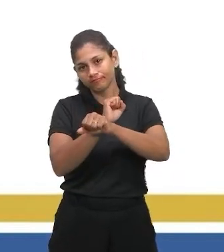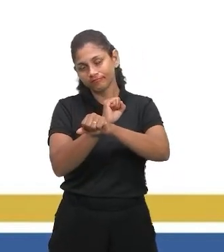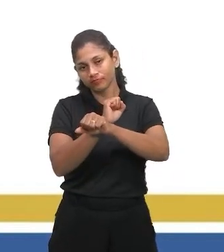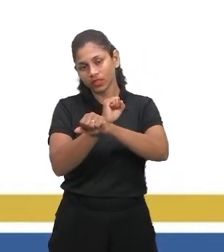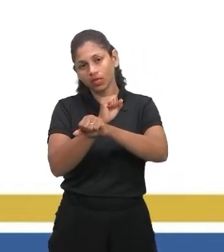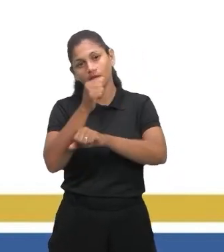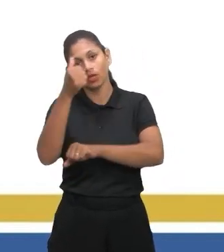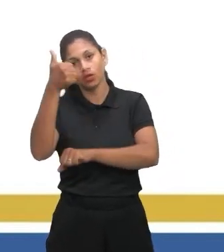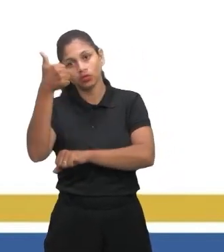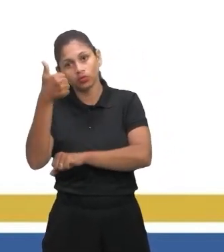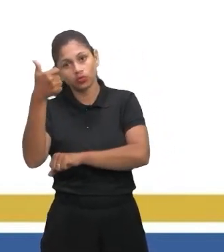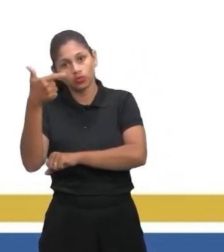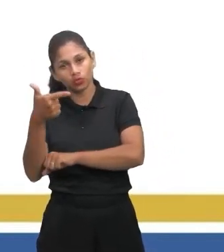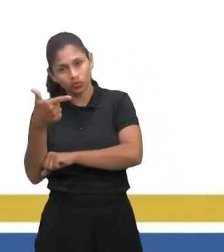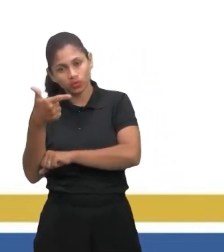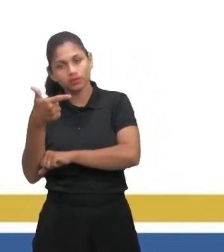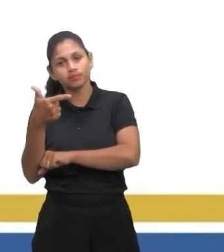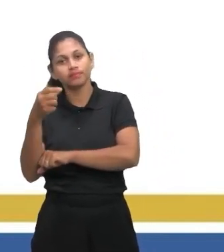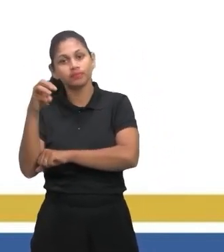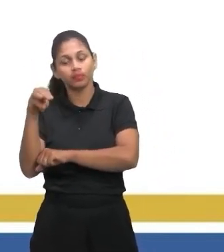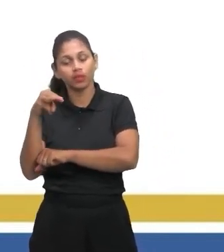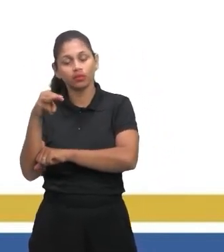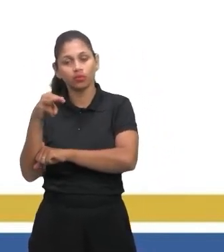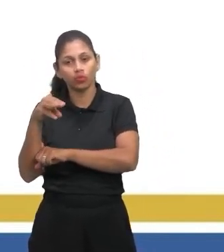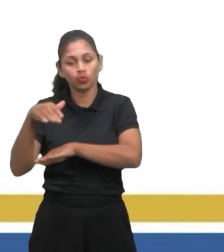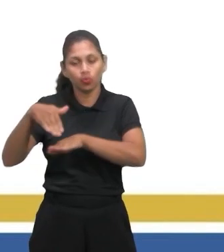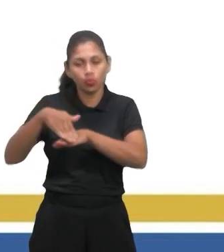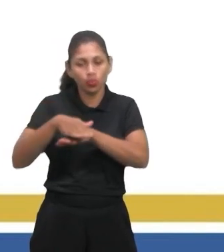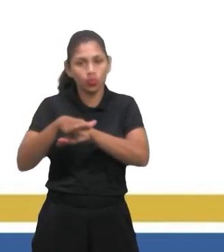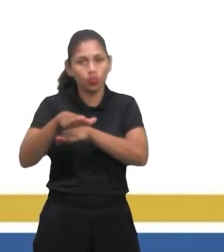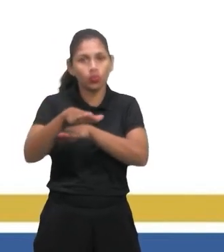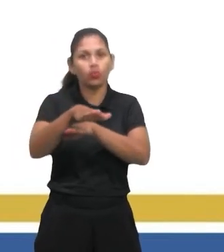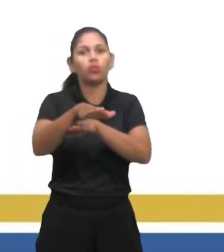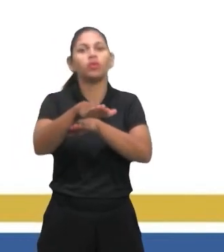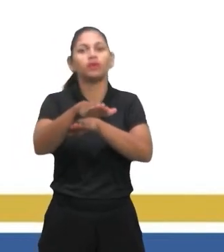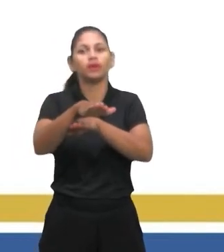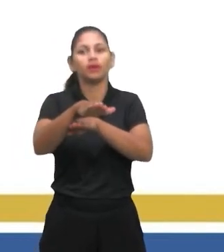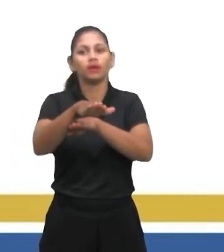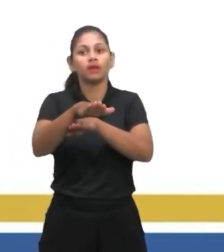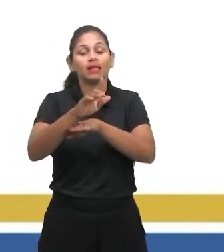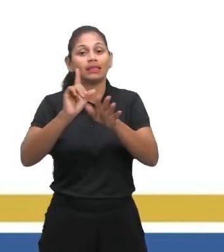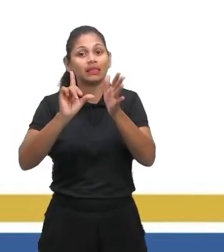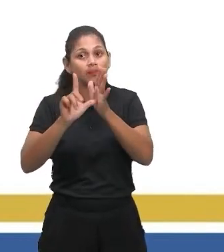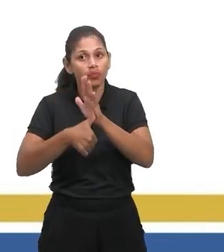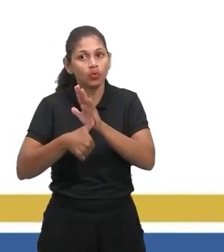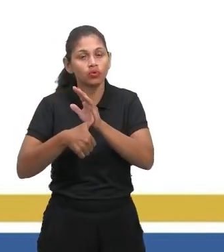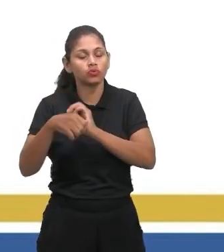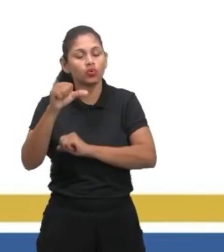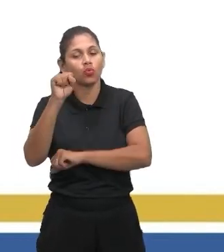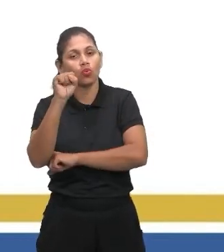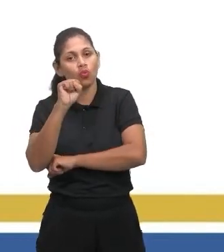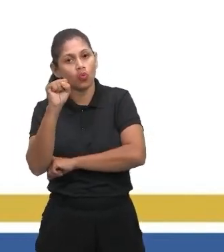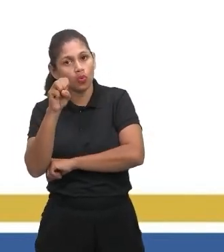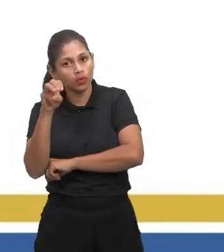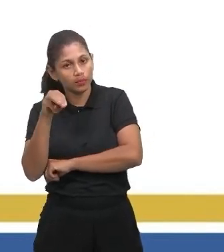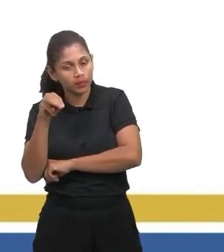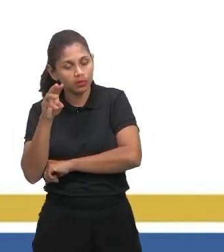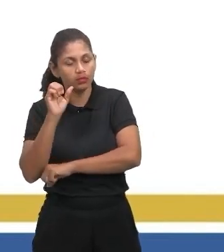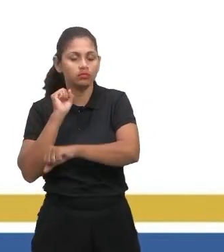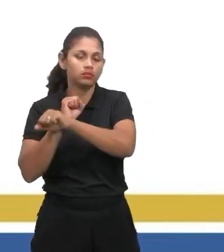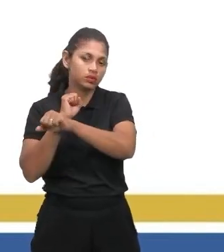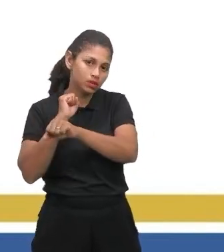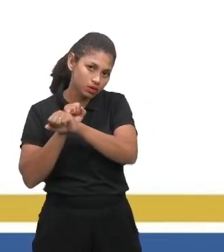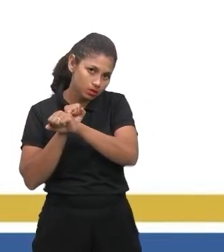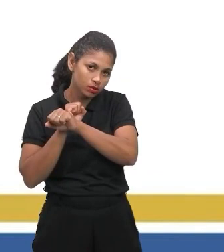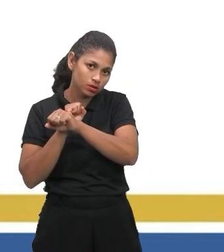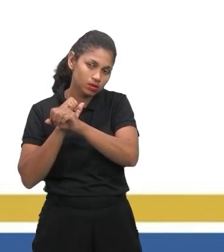minutos se deslocando. Depois ele passou mais 8 minutos esperando e 9 minutos se deslocando. Então o tempo total para ele ir de